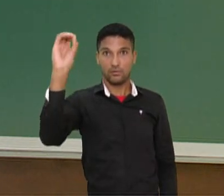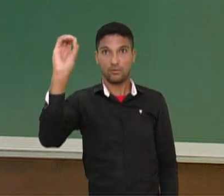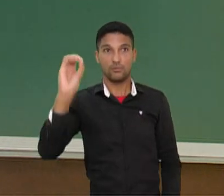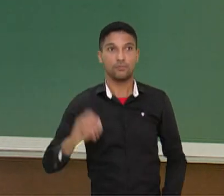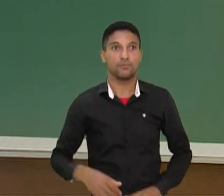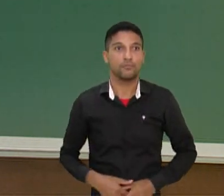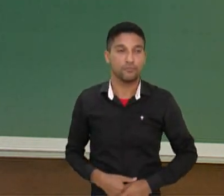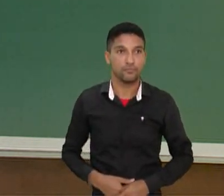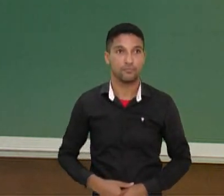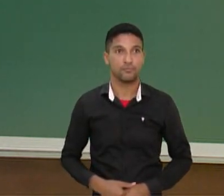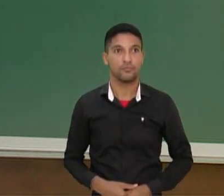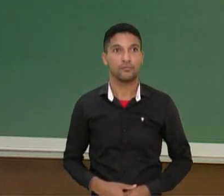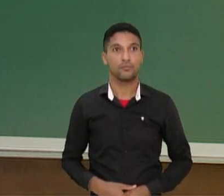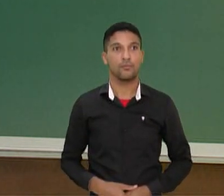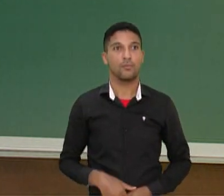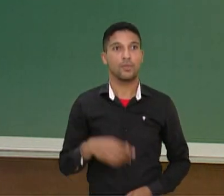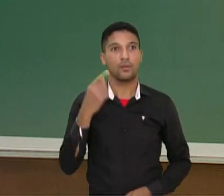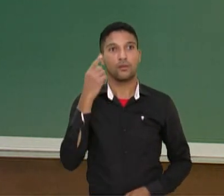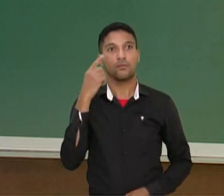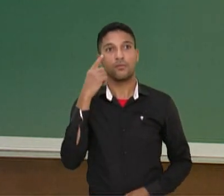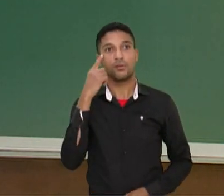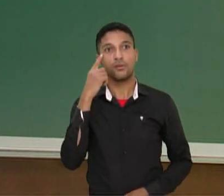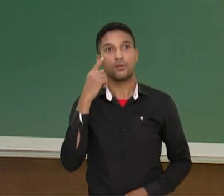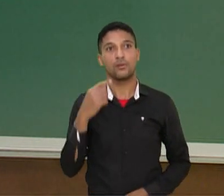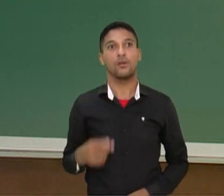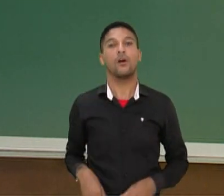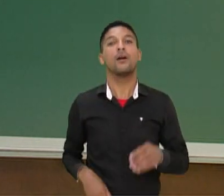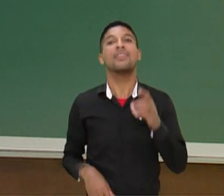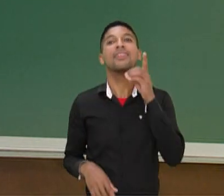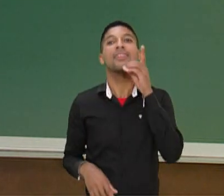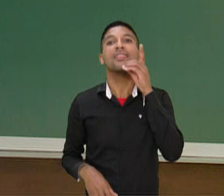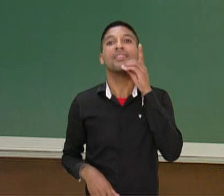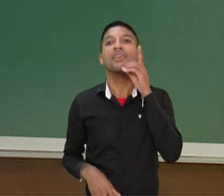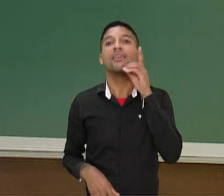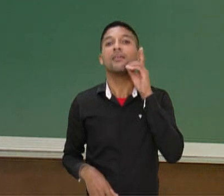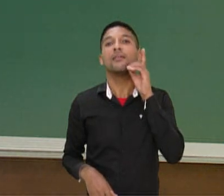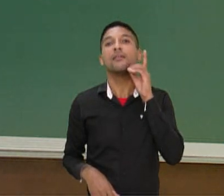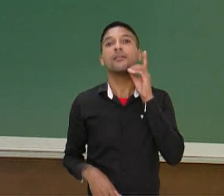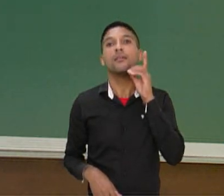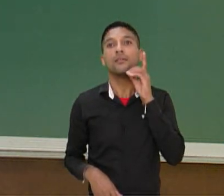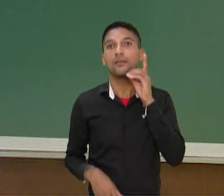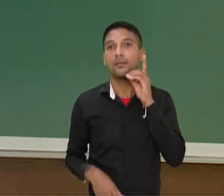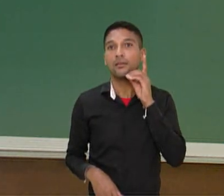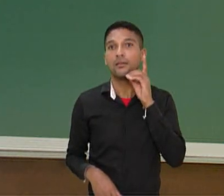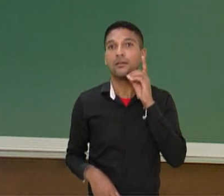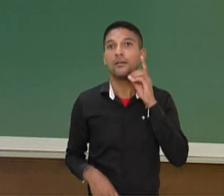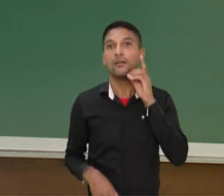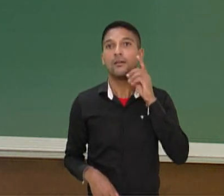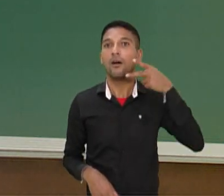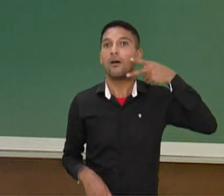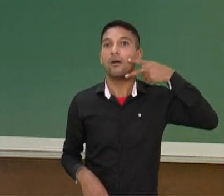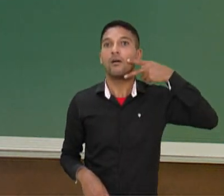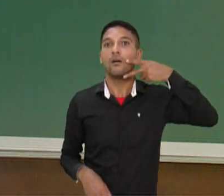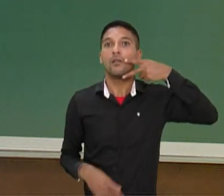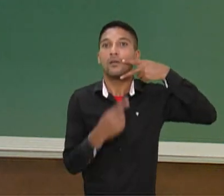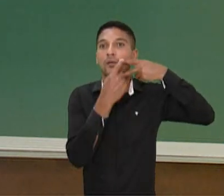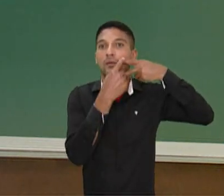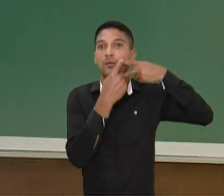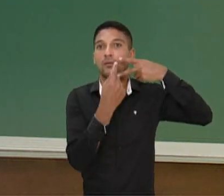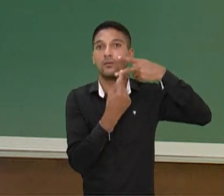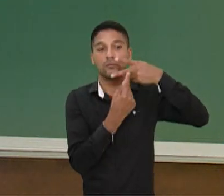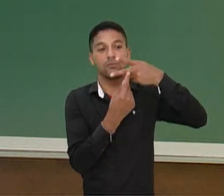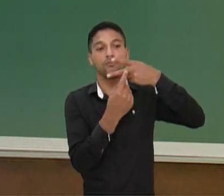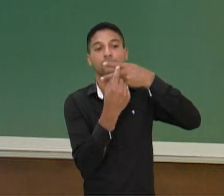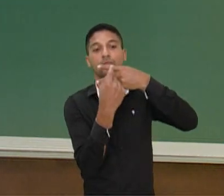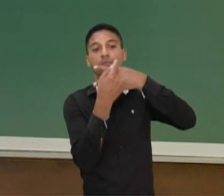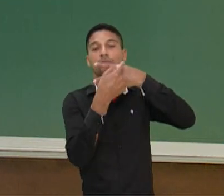D, olha aqui, ó, mesmo lado, ó, o ângulo raso, ó, 180 graus, ok?